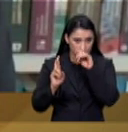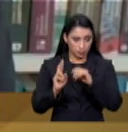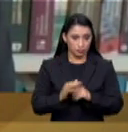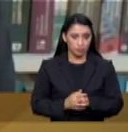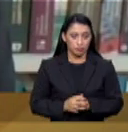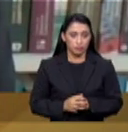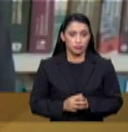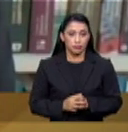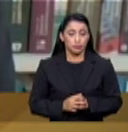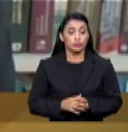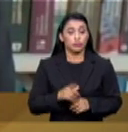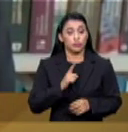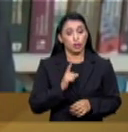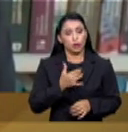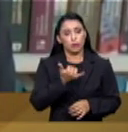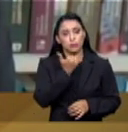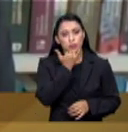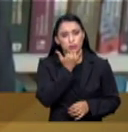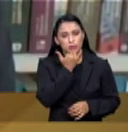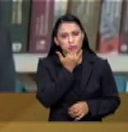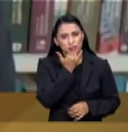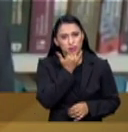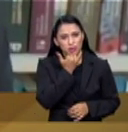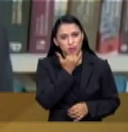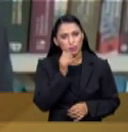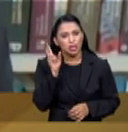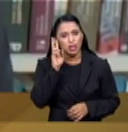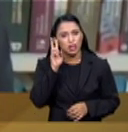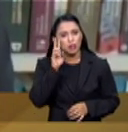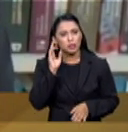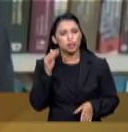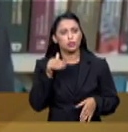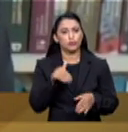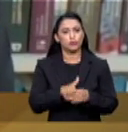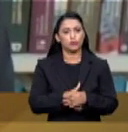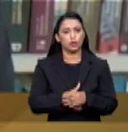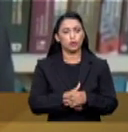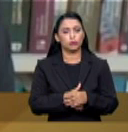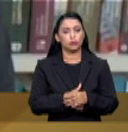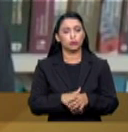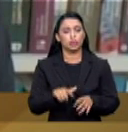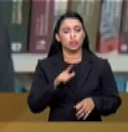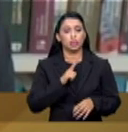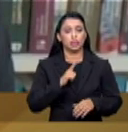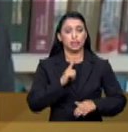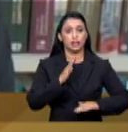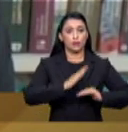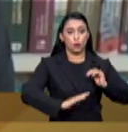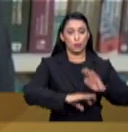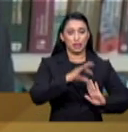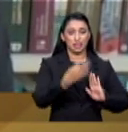licença, ministro Fux, para lembrar um voto de Vossa Excelência no conflito de competência